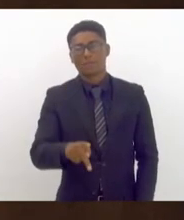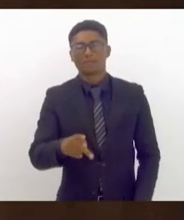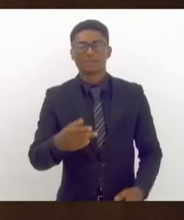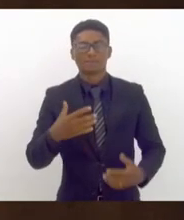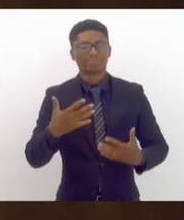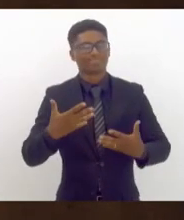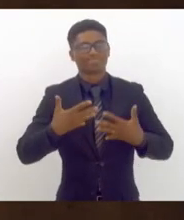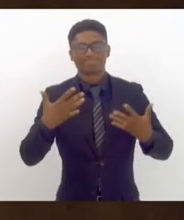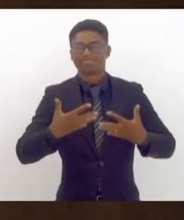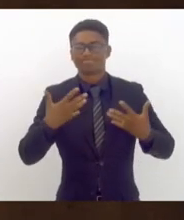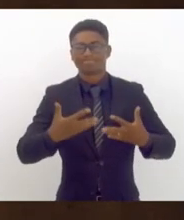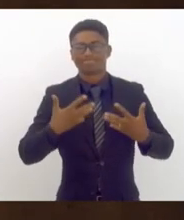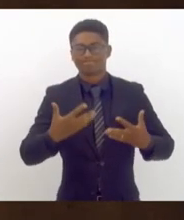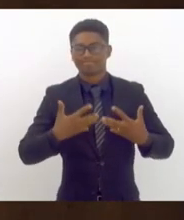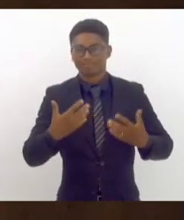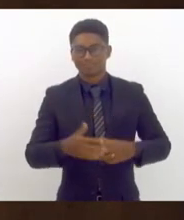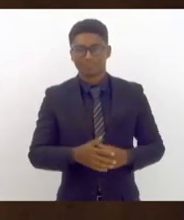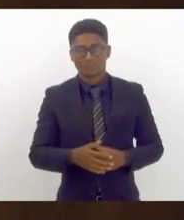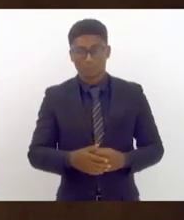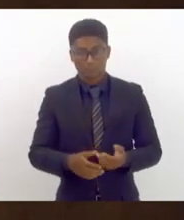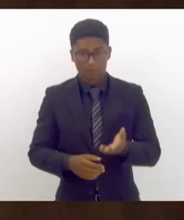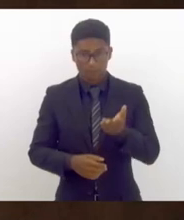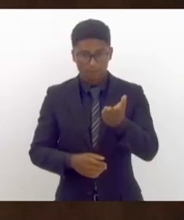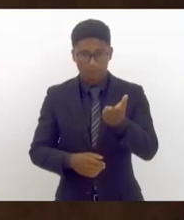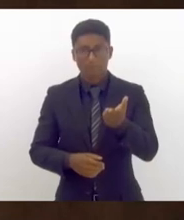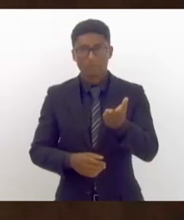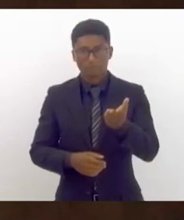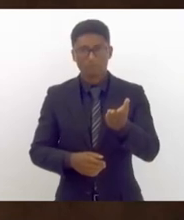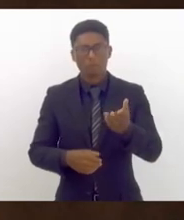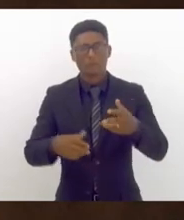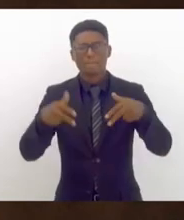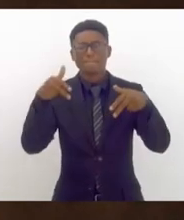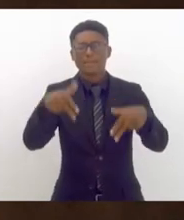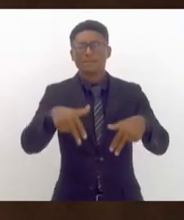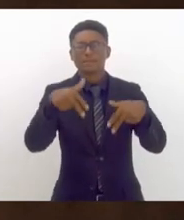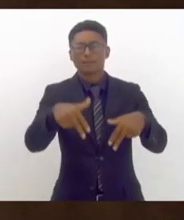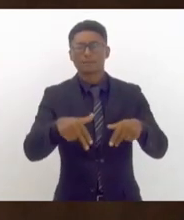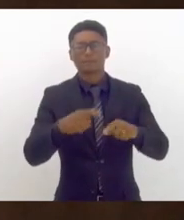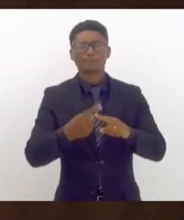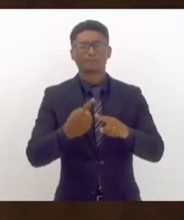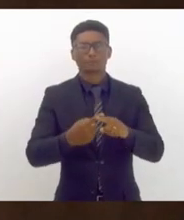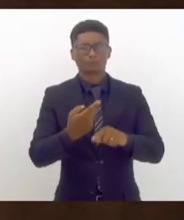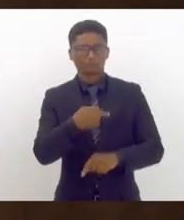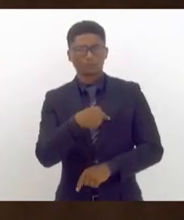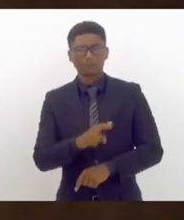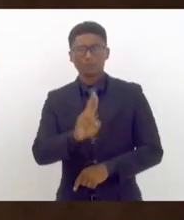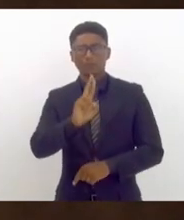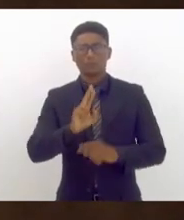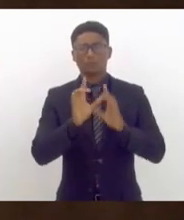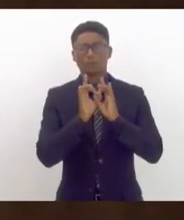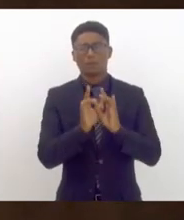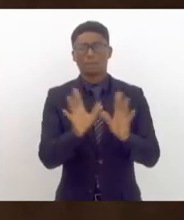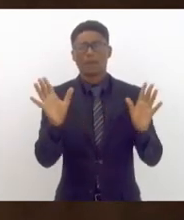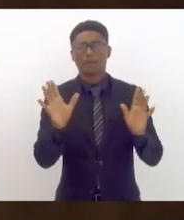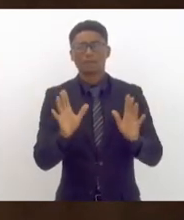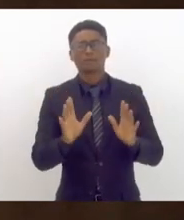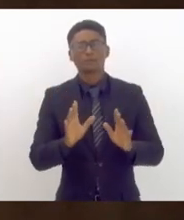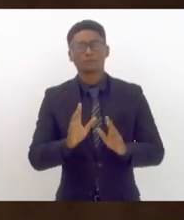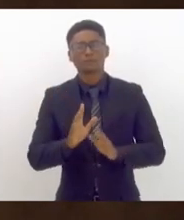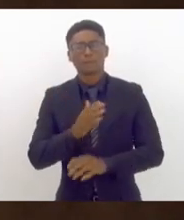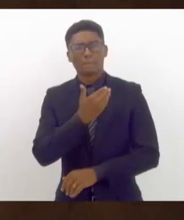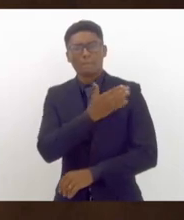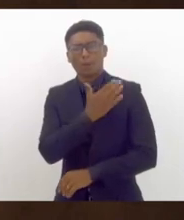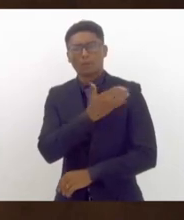presidência. Vossa Excelência, que é sempre uma militante pela liberdade religiosa, contra os